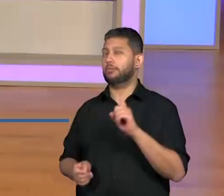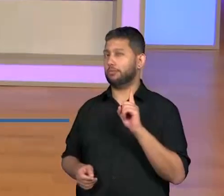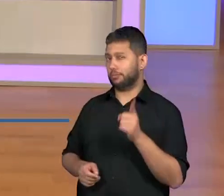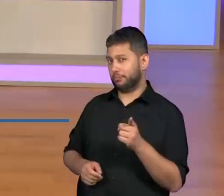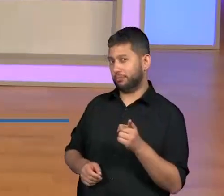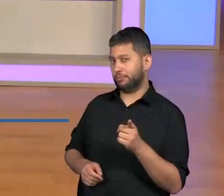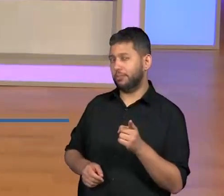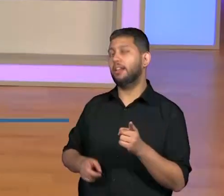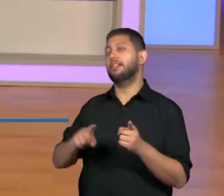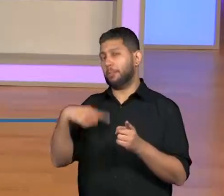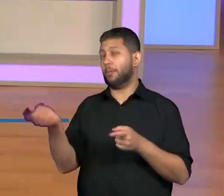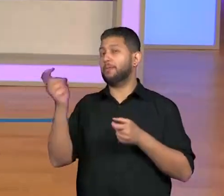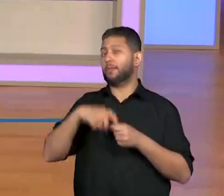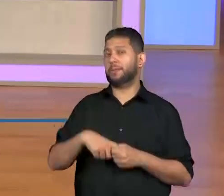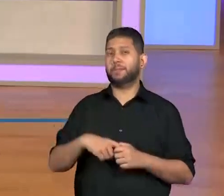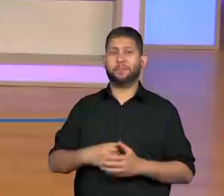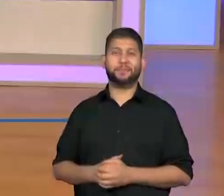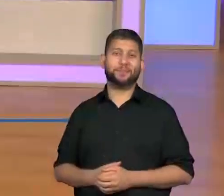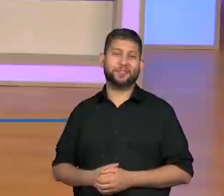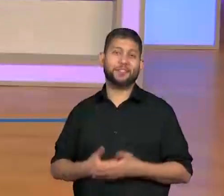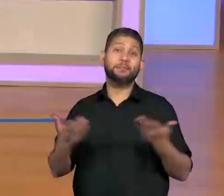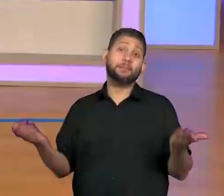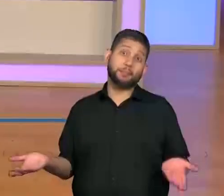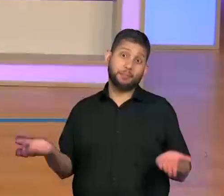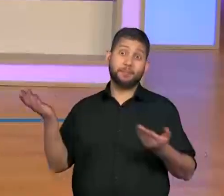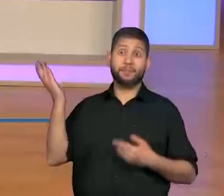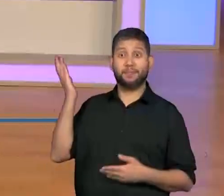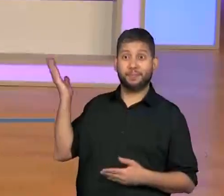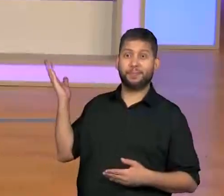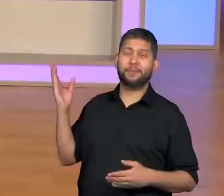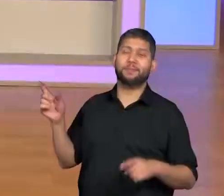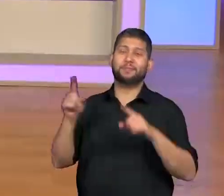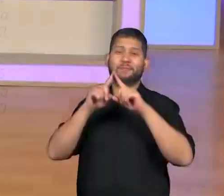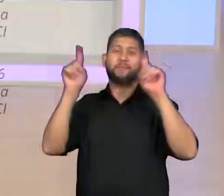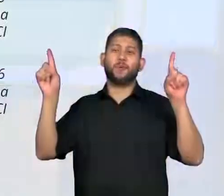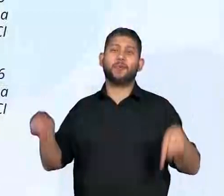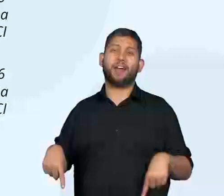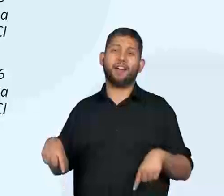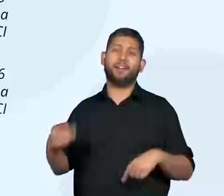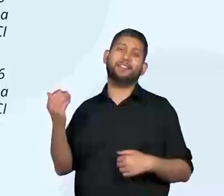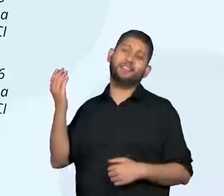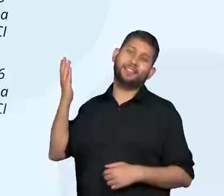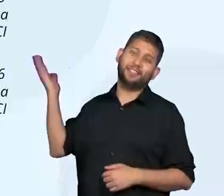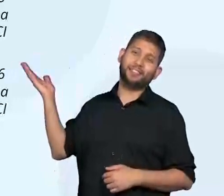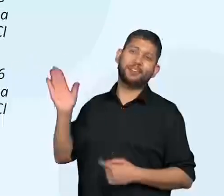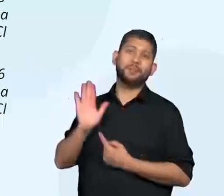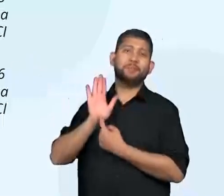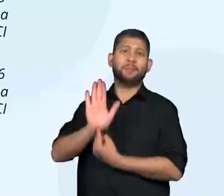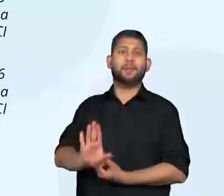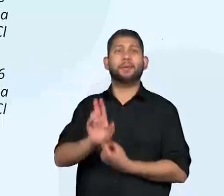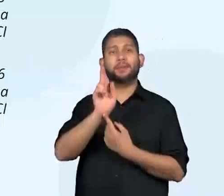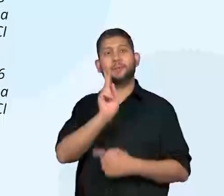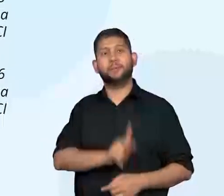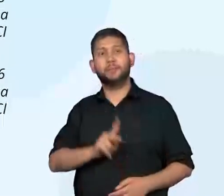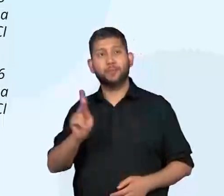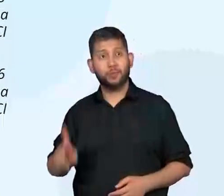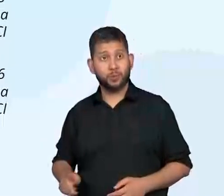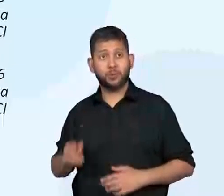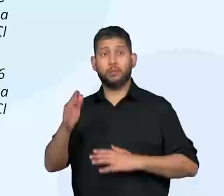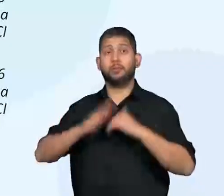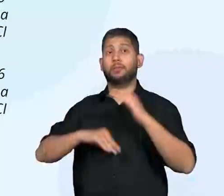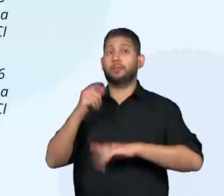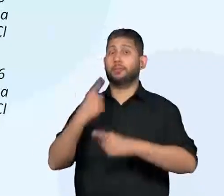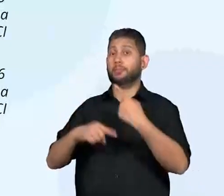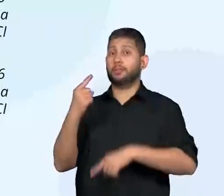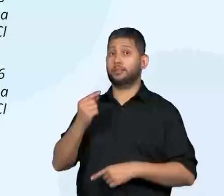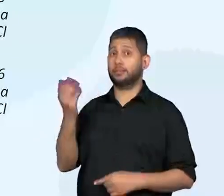assunto, certo? Mas, logicamente, temos o mural para os nossos amigos professores com a